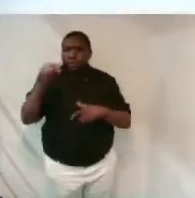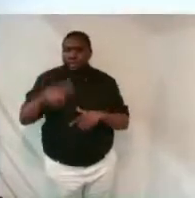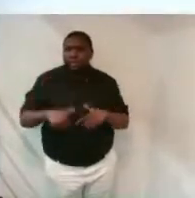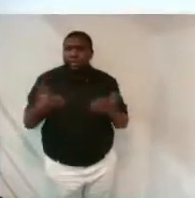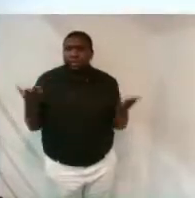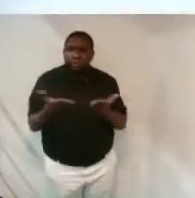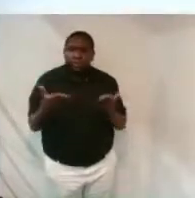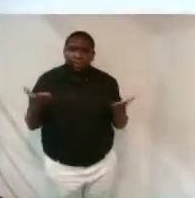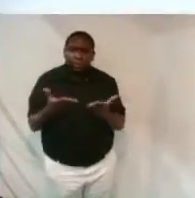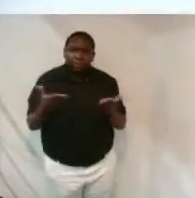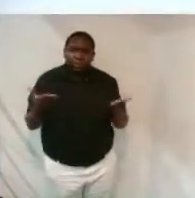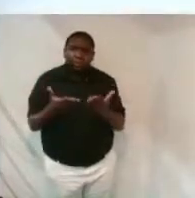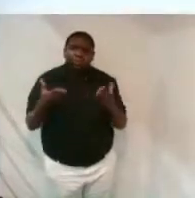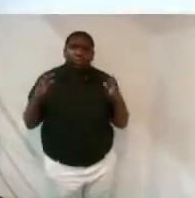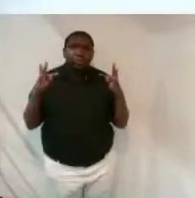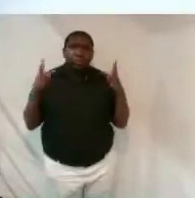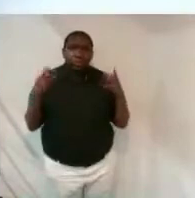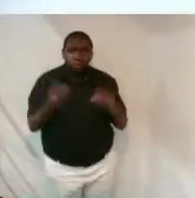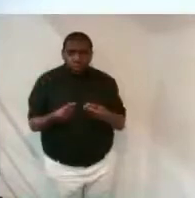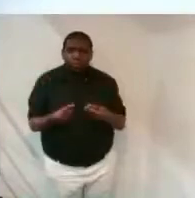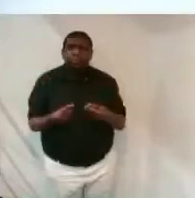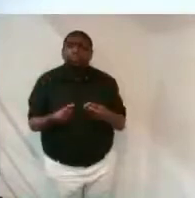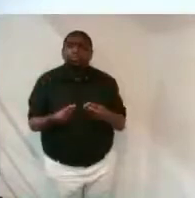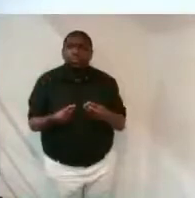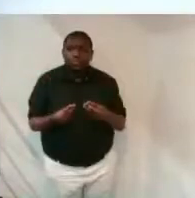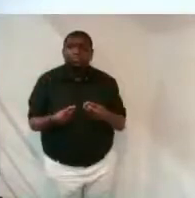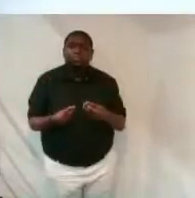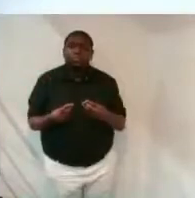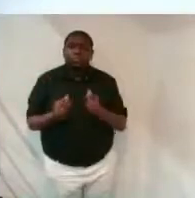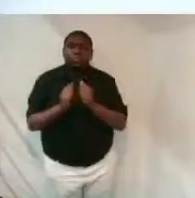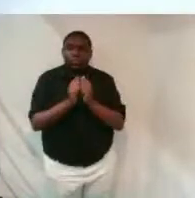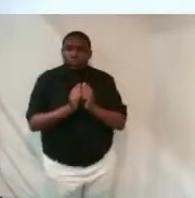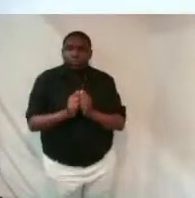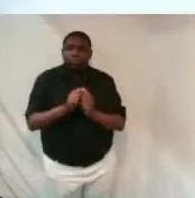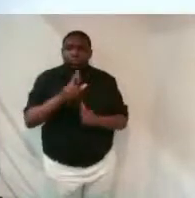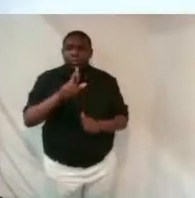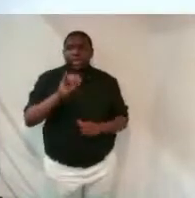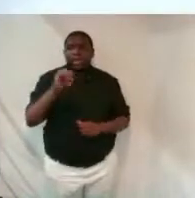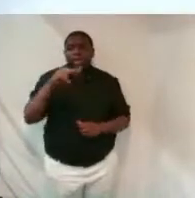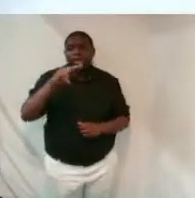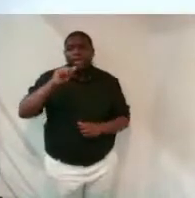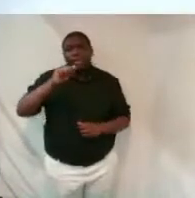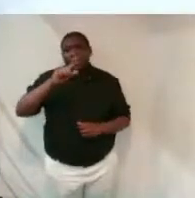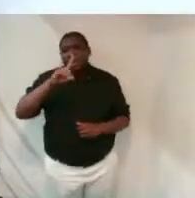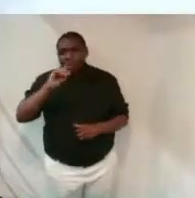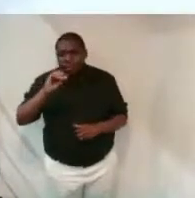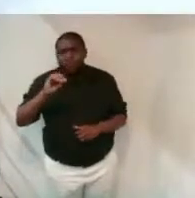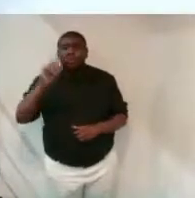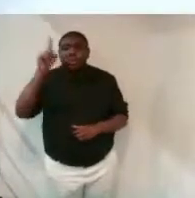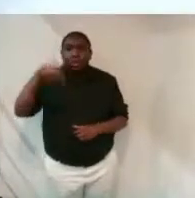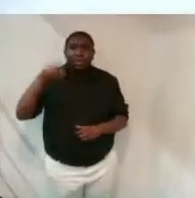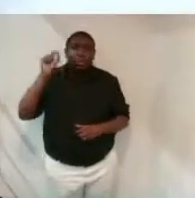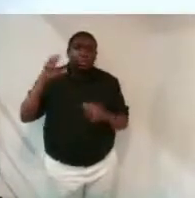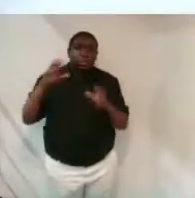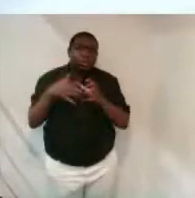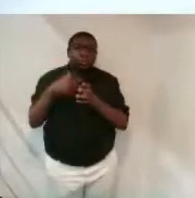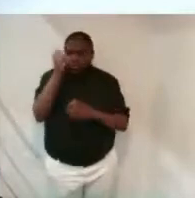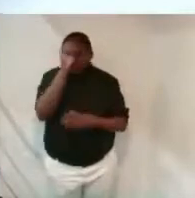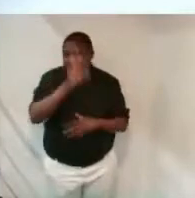as autoridades presentes, na pessoa do Dr. Rinaldo Reis Lima, do Conselho Nacional do Ministério